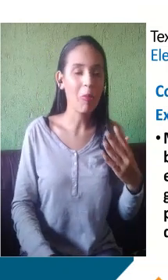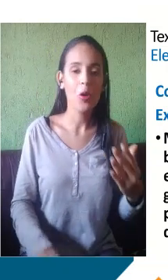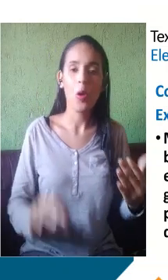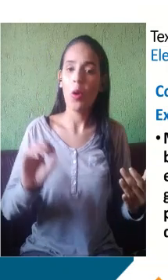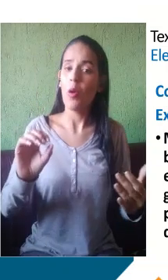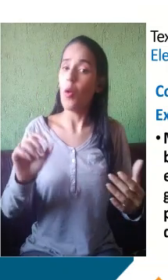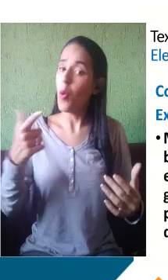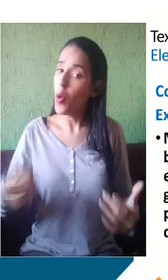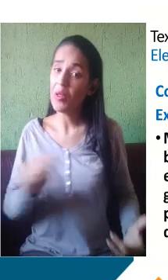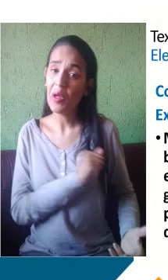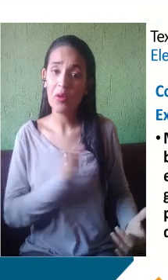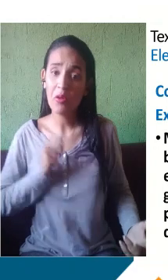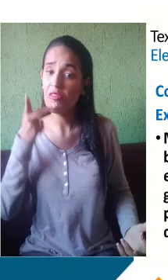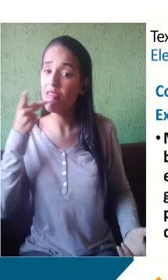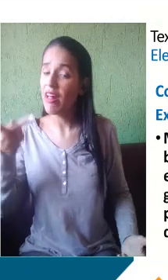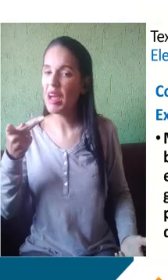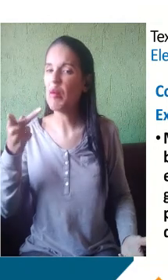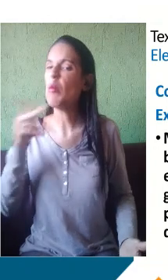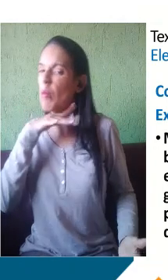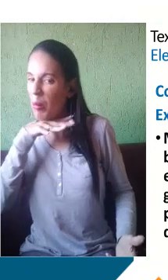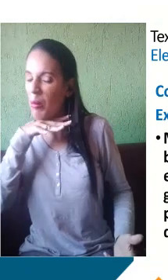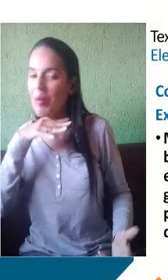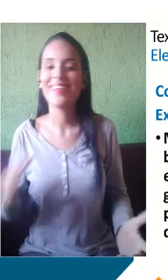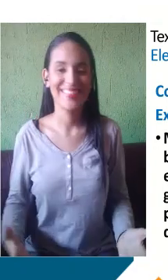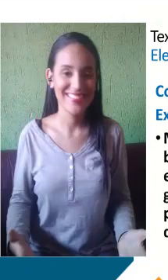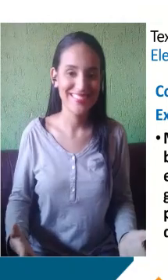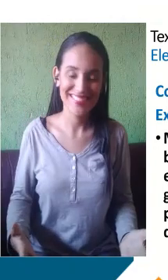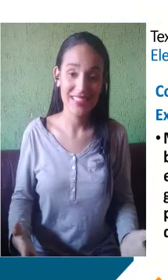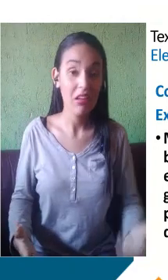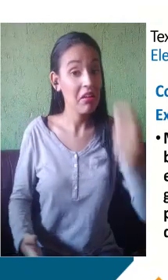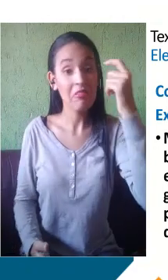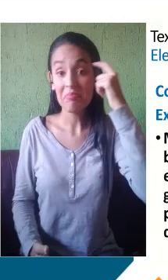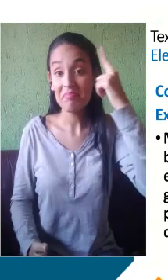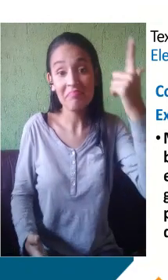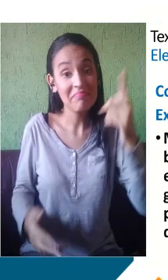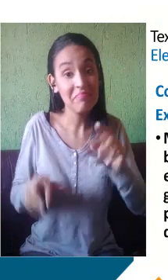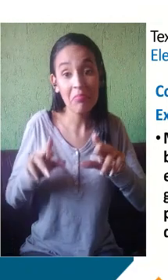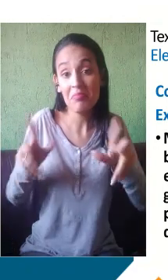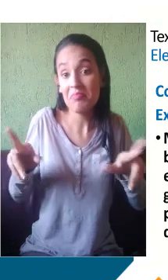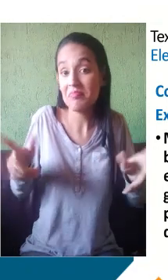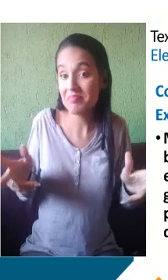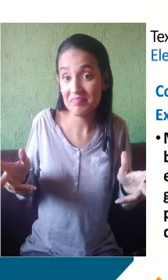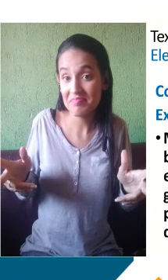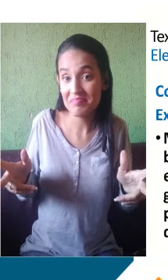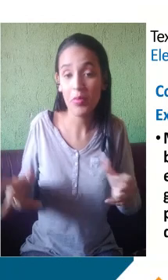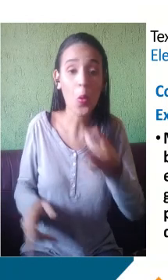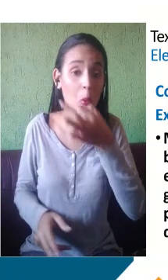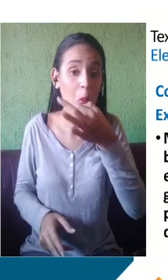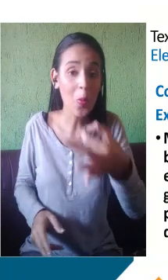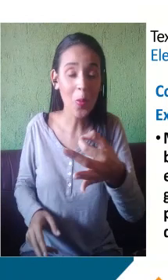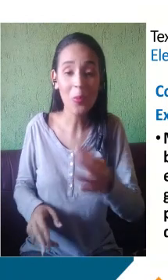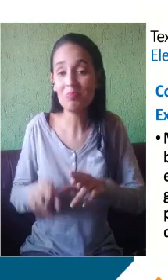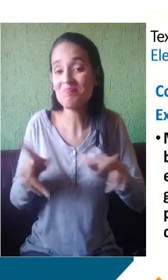para ela ocorrer, para ela existir, é necessário os contrários, né? Ou seja, é necessário a